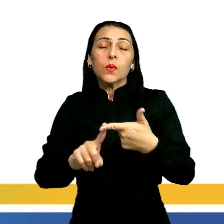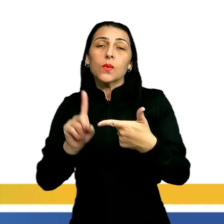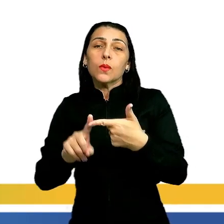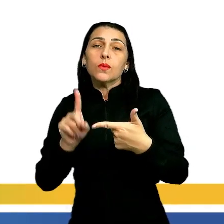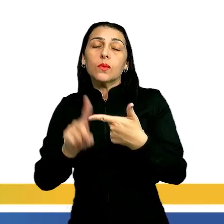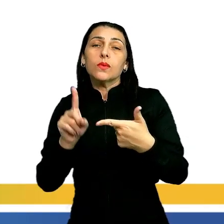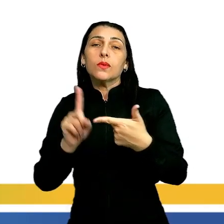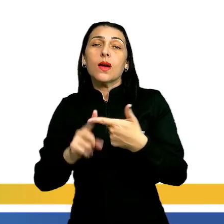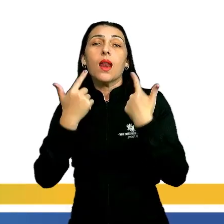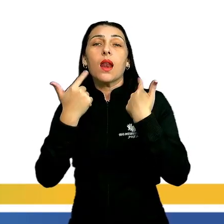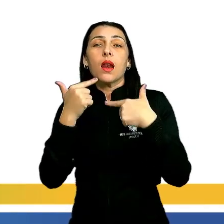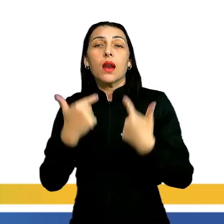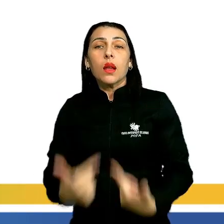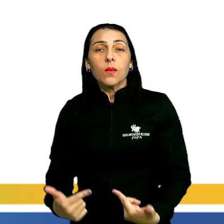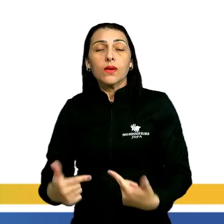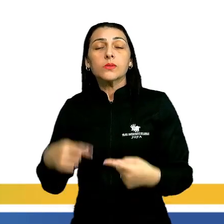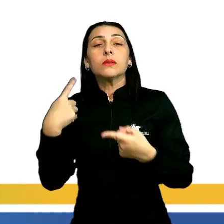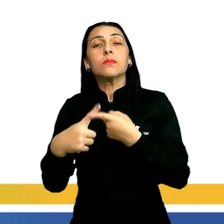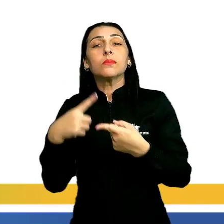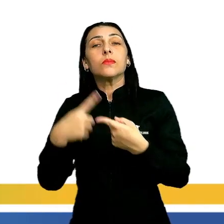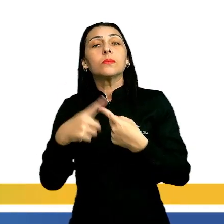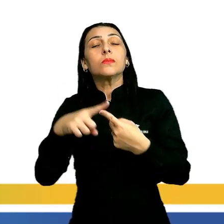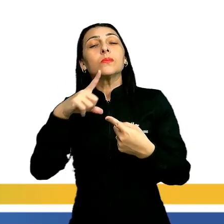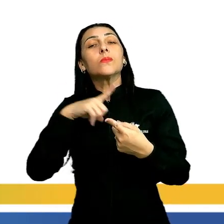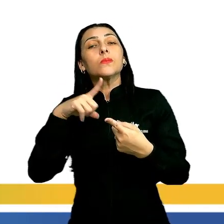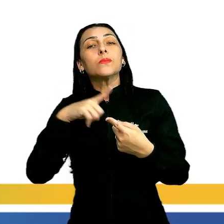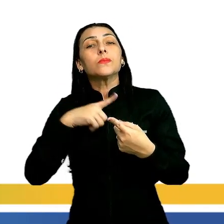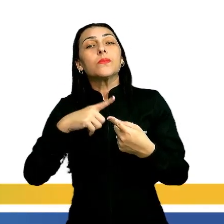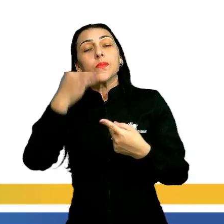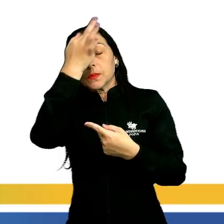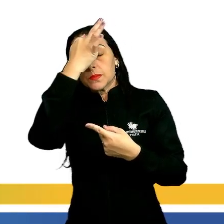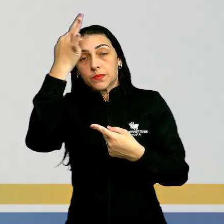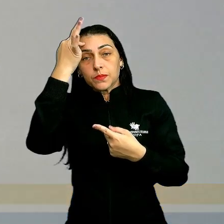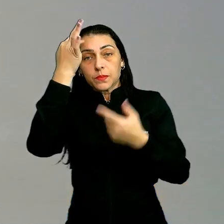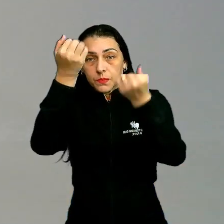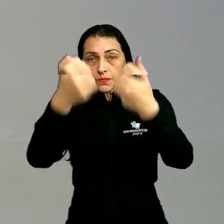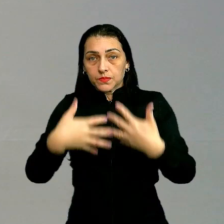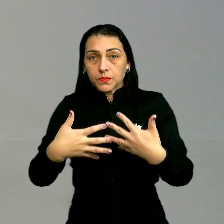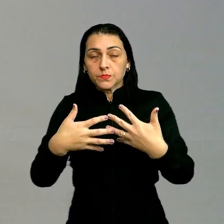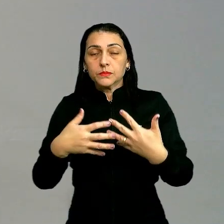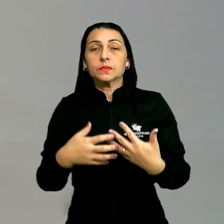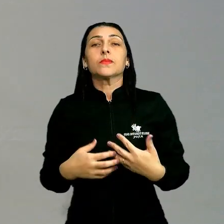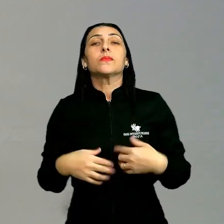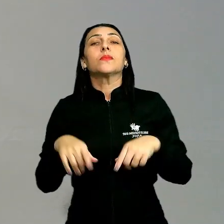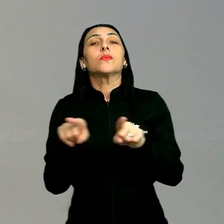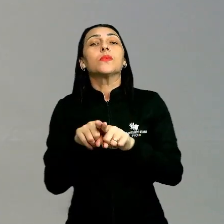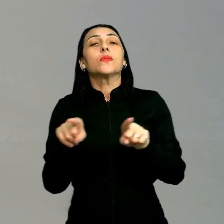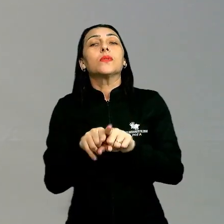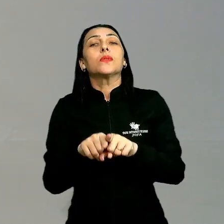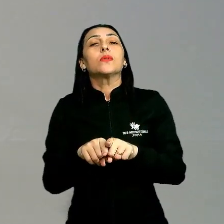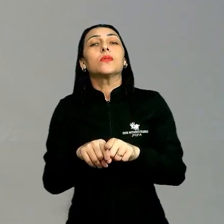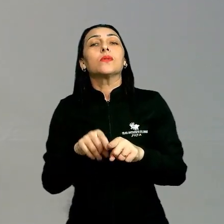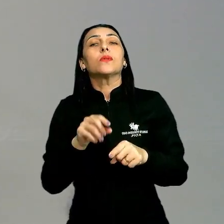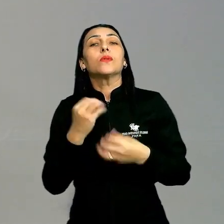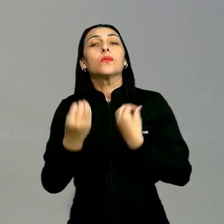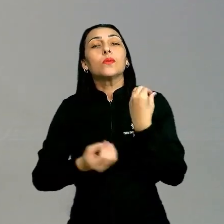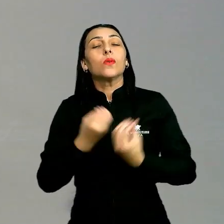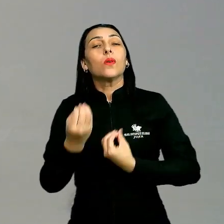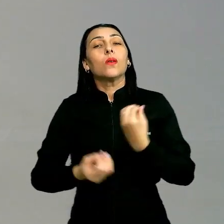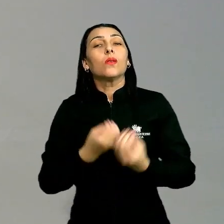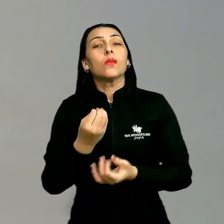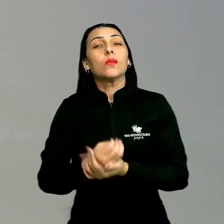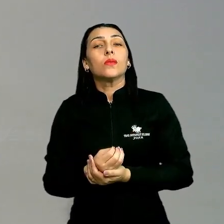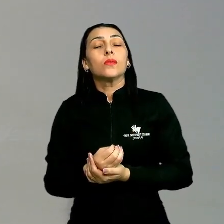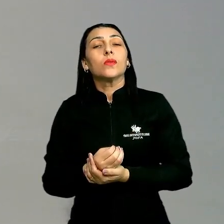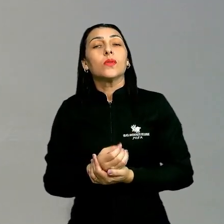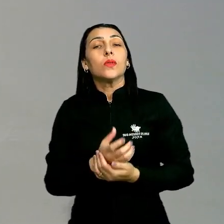o outro deles a linguagem, porque quando nós tratamos da filosofia, Então, nós tratamos dela do seguinte modo: nós tratamos